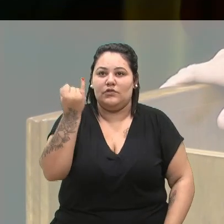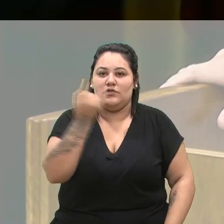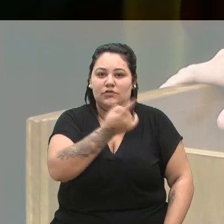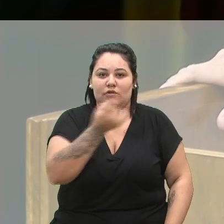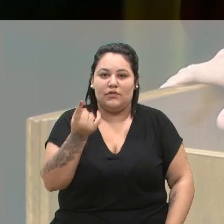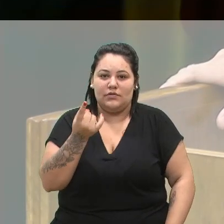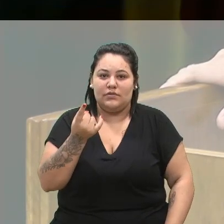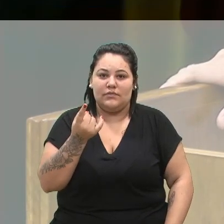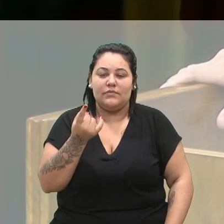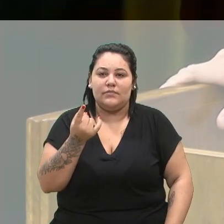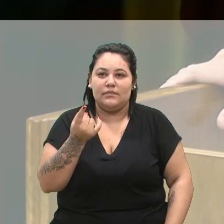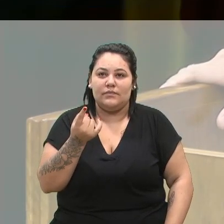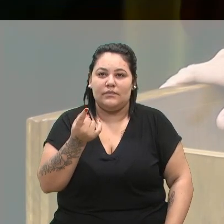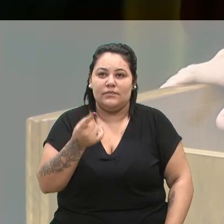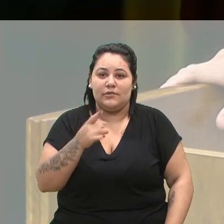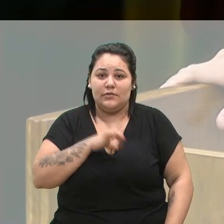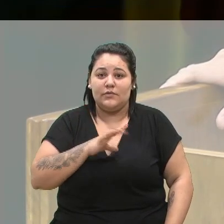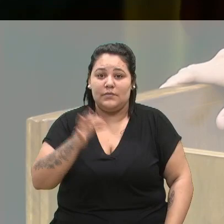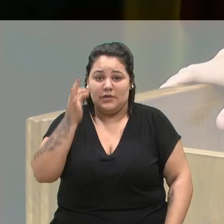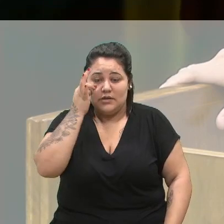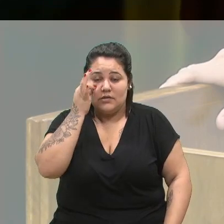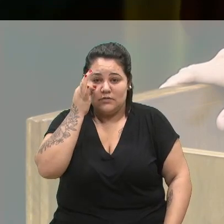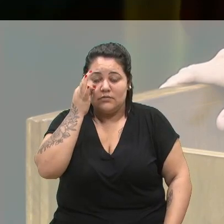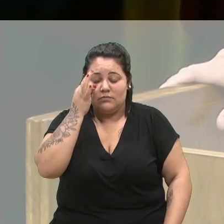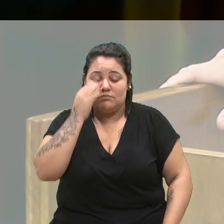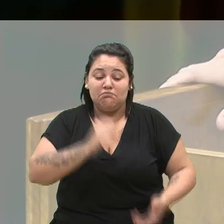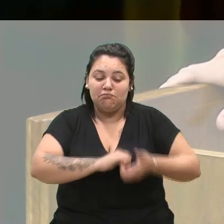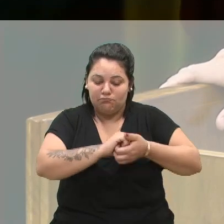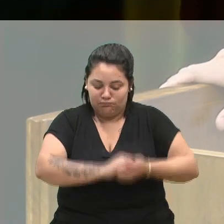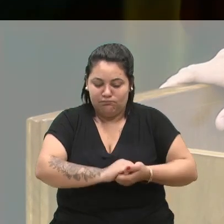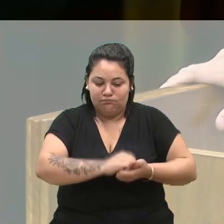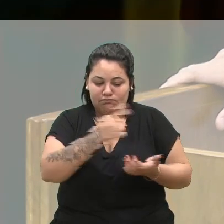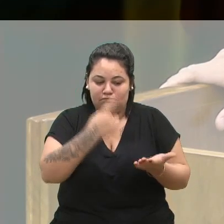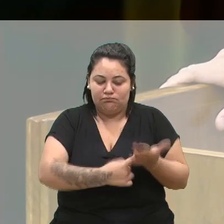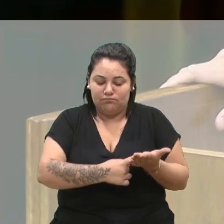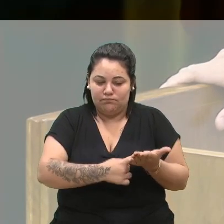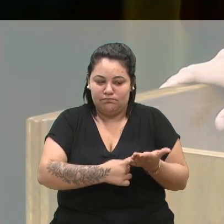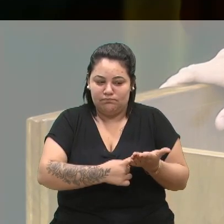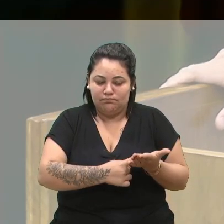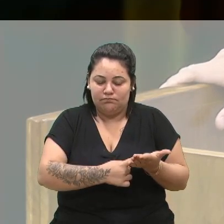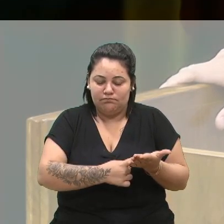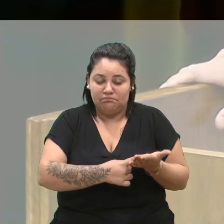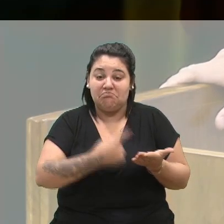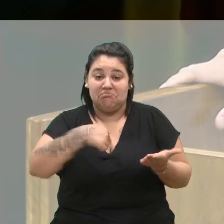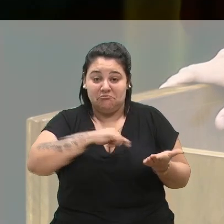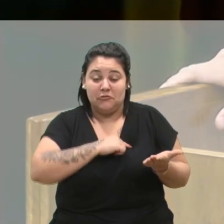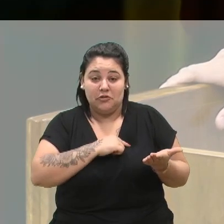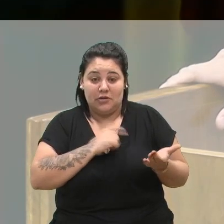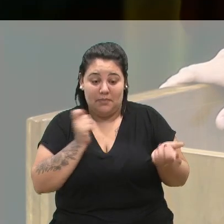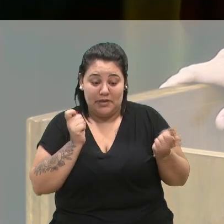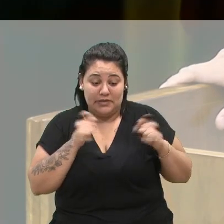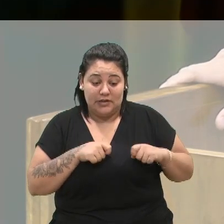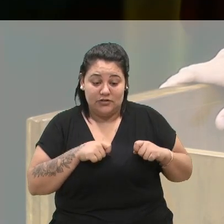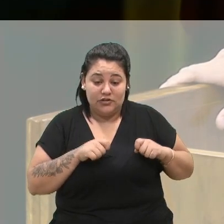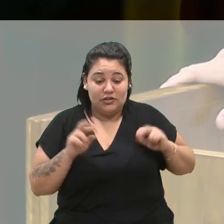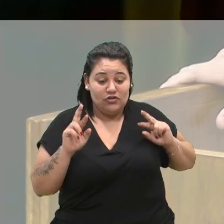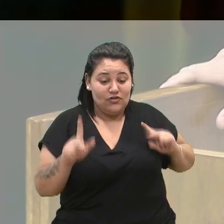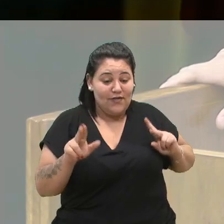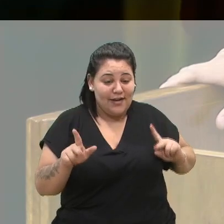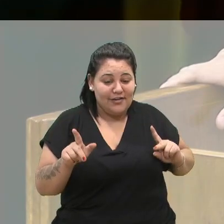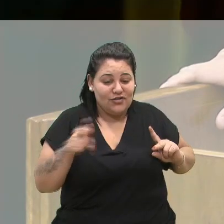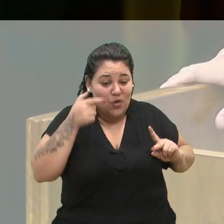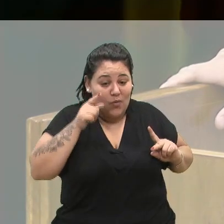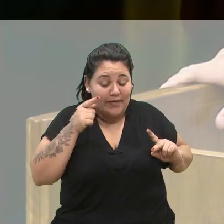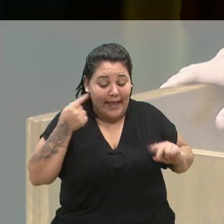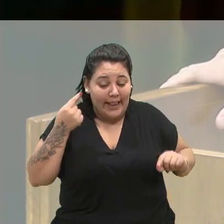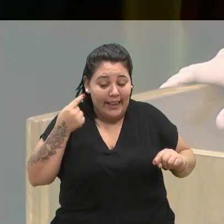aqui firmando compromissos, que a nossa capacidade e as nossas diferenças sejam superadas